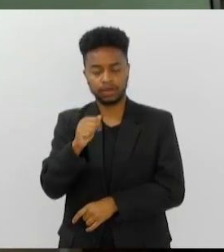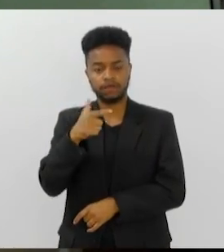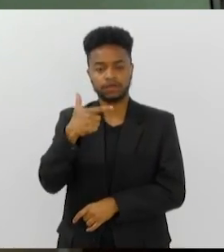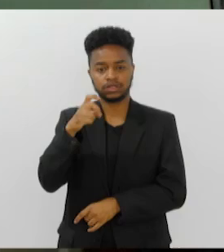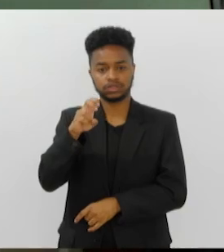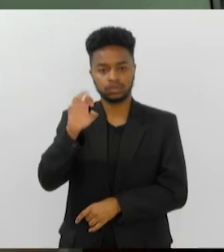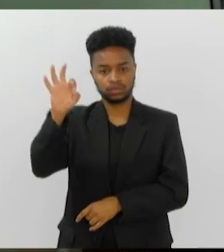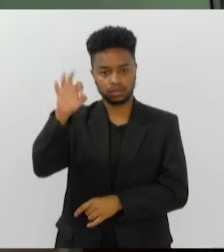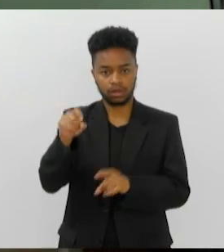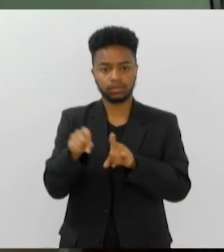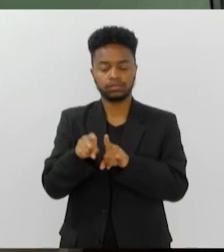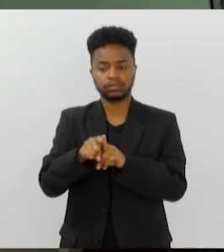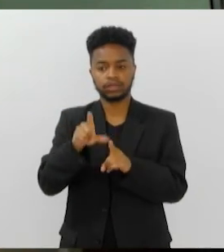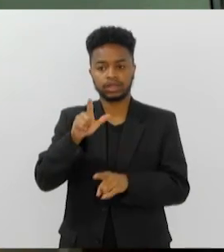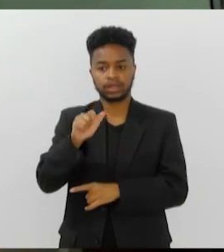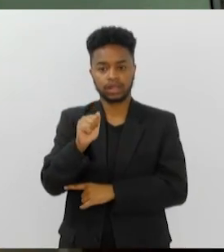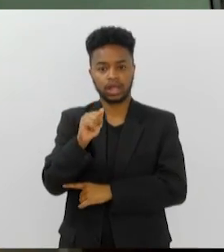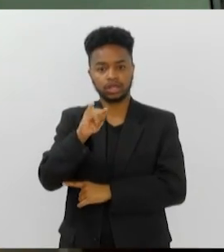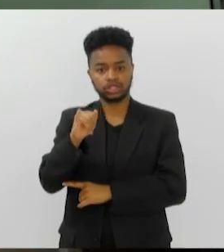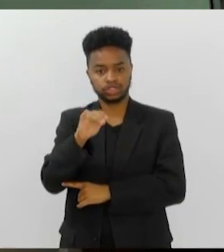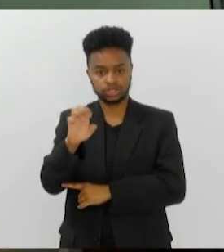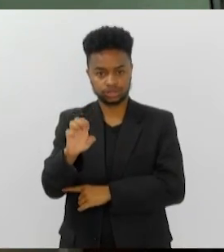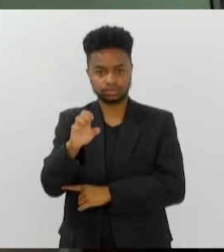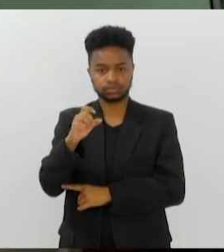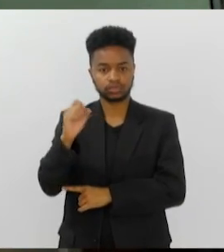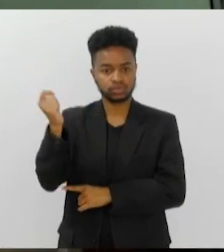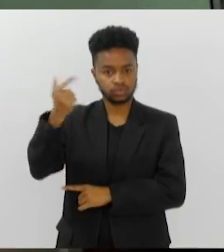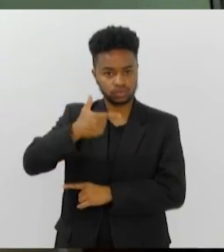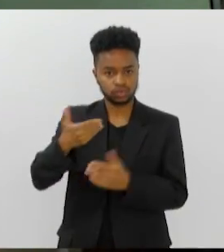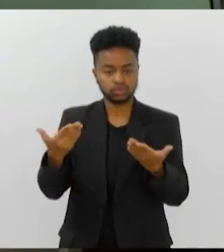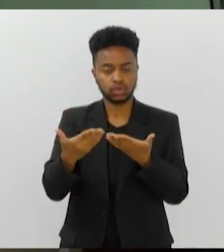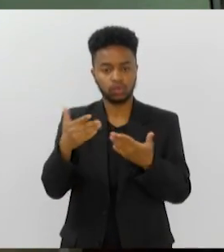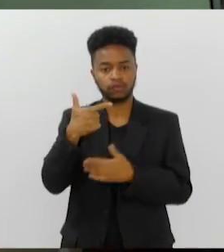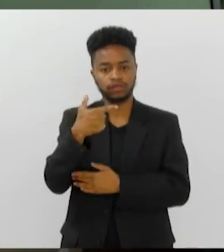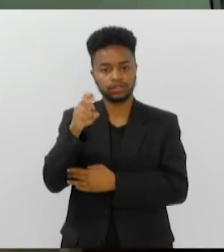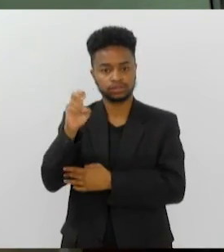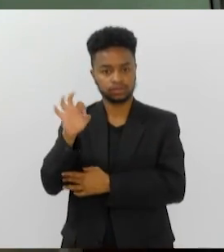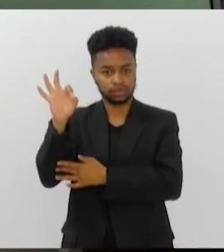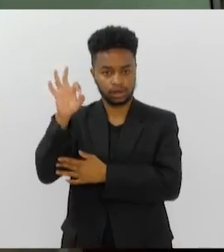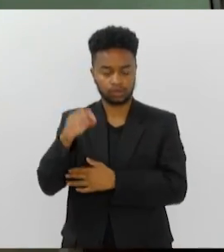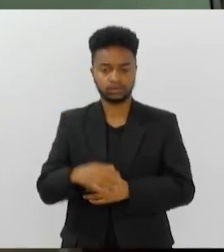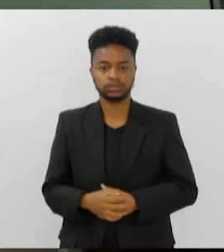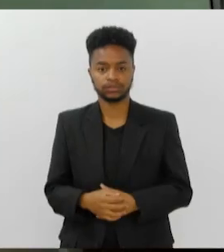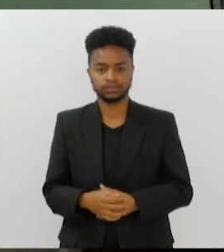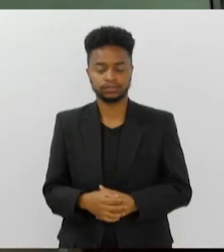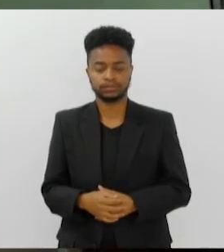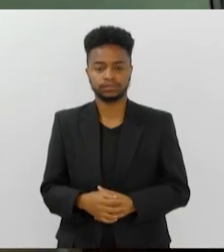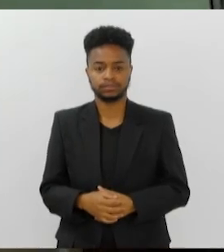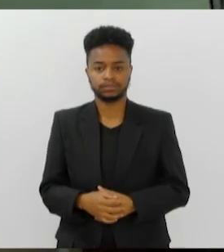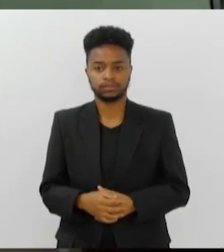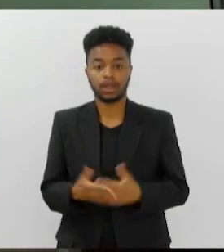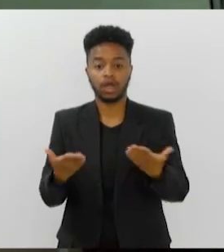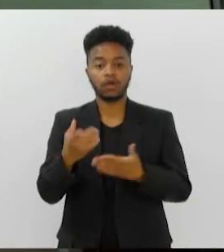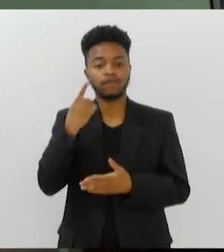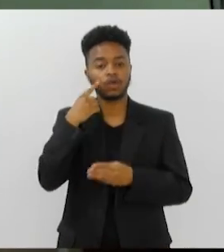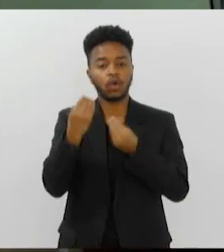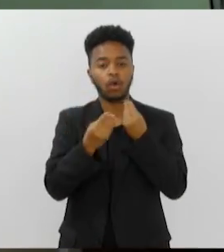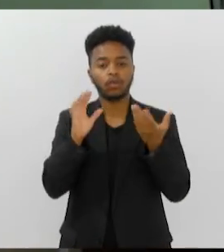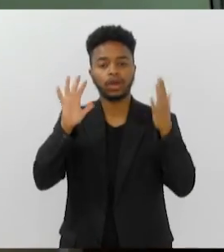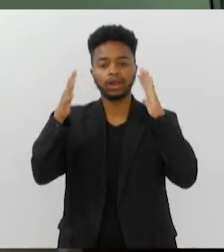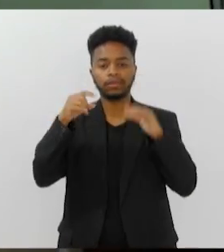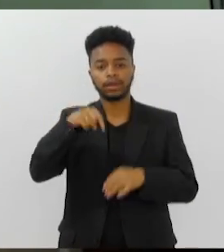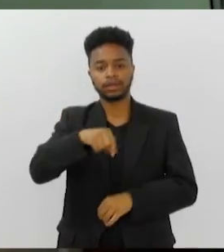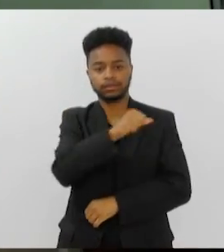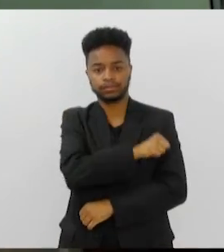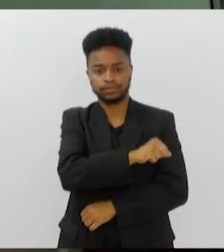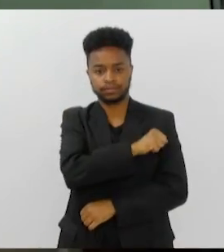25 graus. E Laje do Muriaé, que está com sol, 25 graus nesse momento, céu limpo. Vamos ver agora como está o tempo aqui